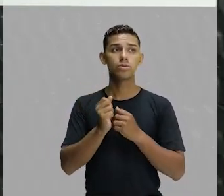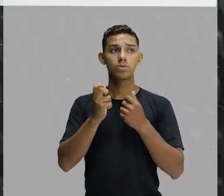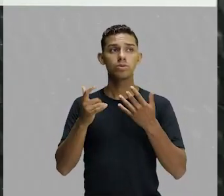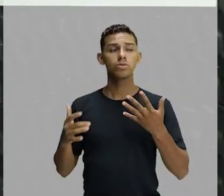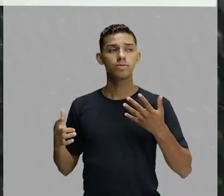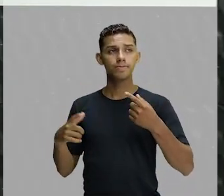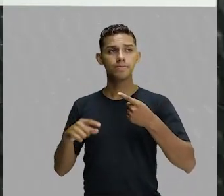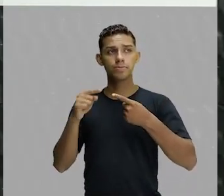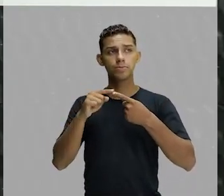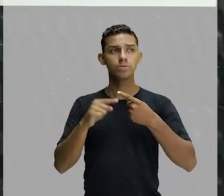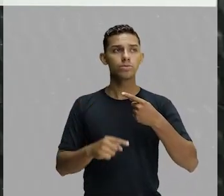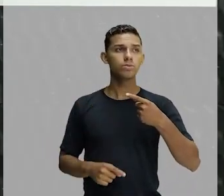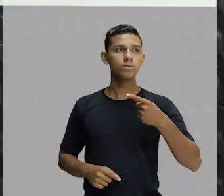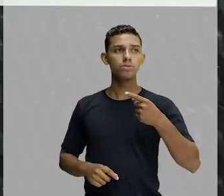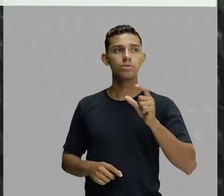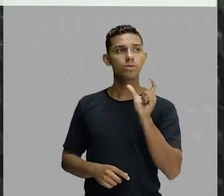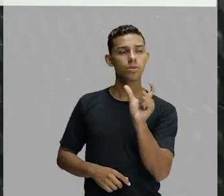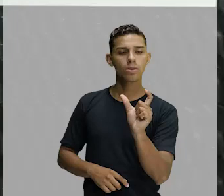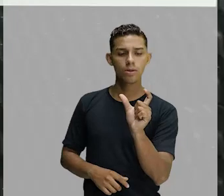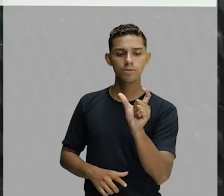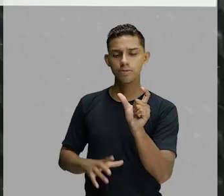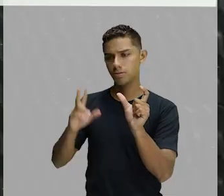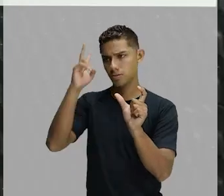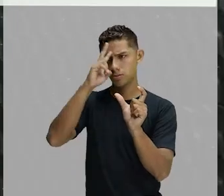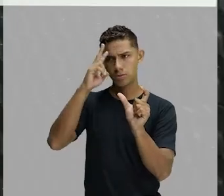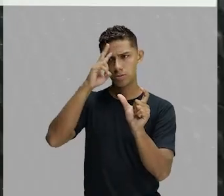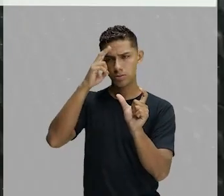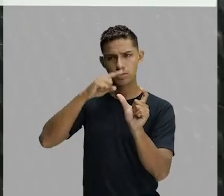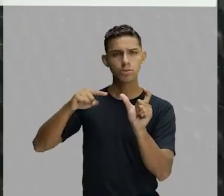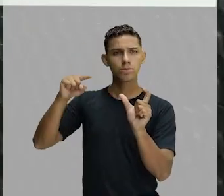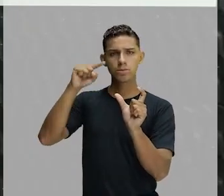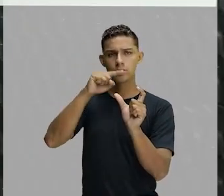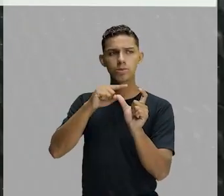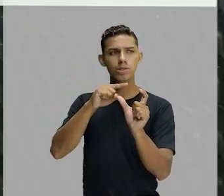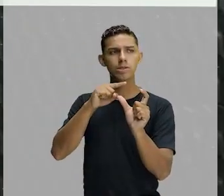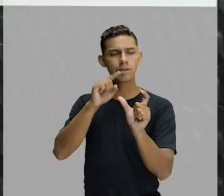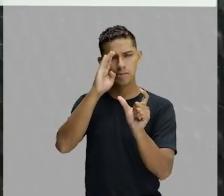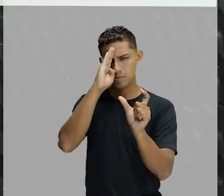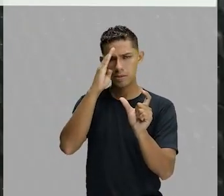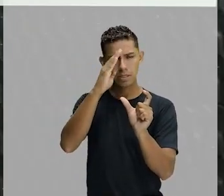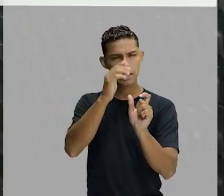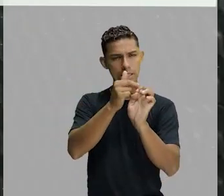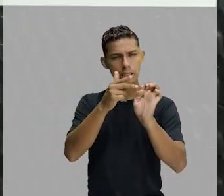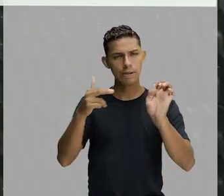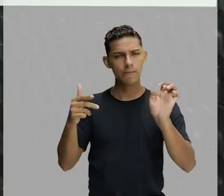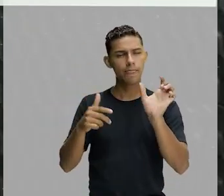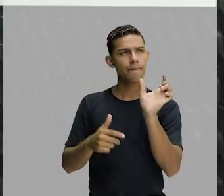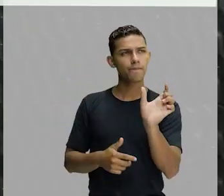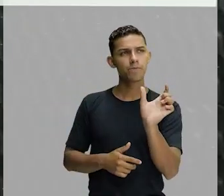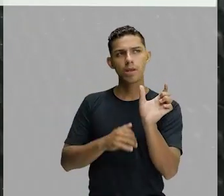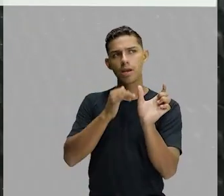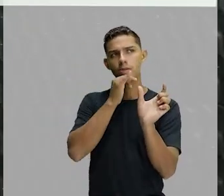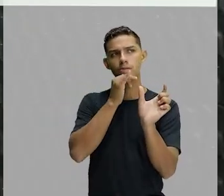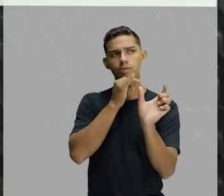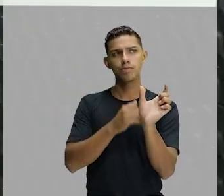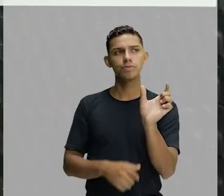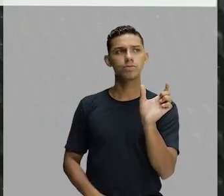uma palavrinha, um acrônimo, para poder a gente lembrar esses principais elementos. Ó, eu posso utilizar a